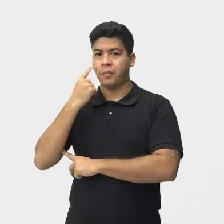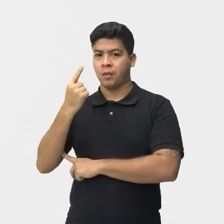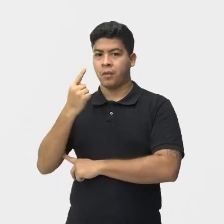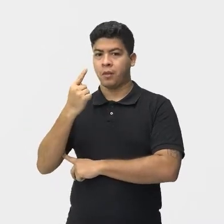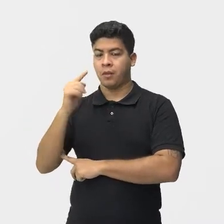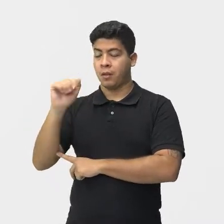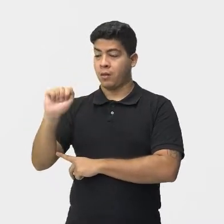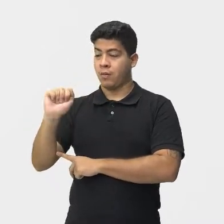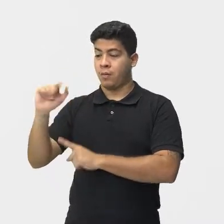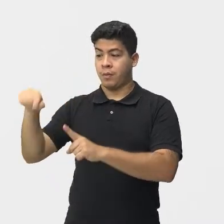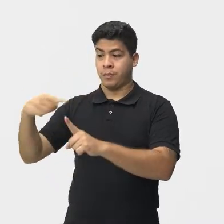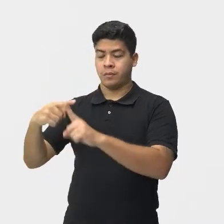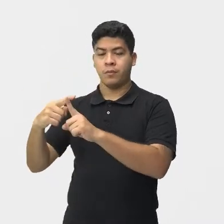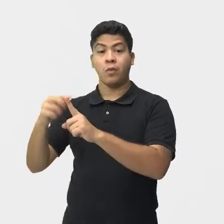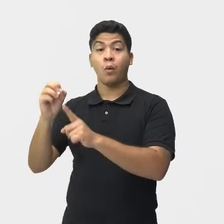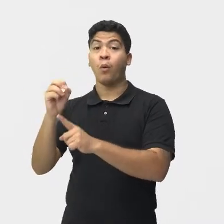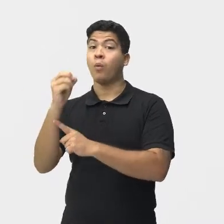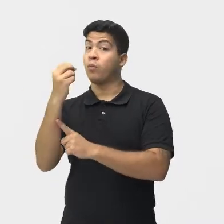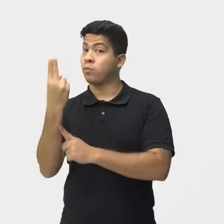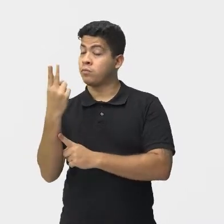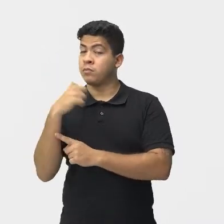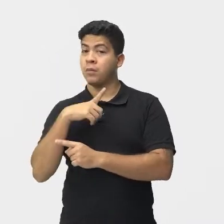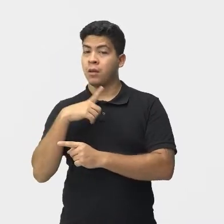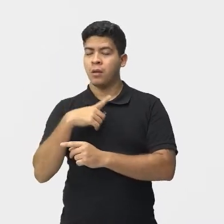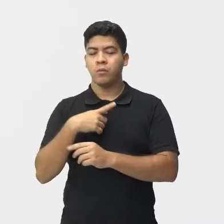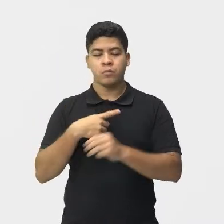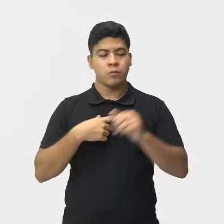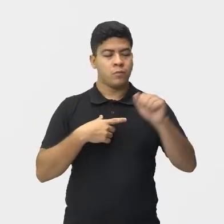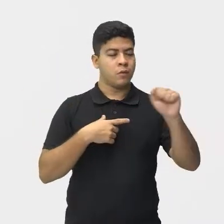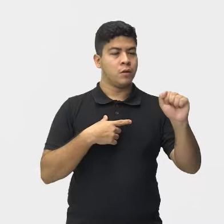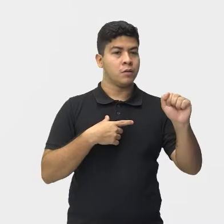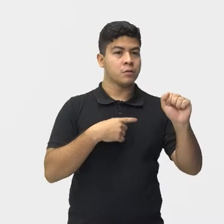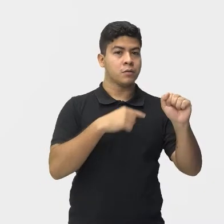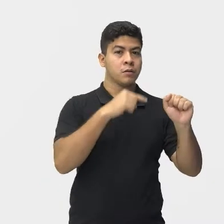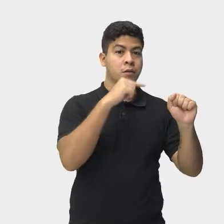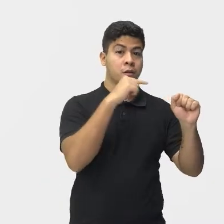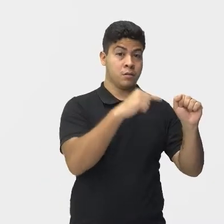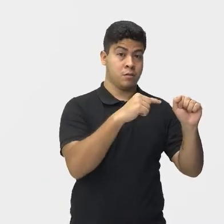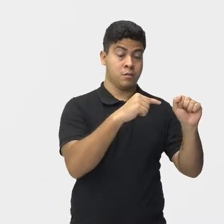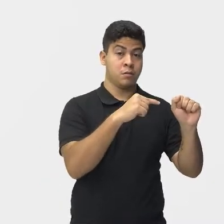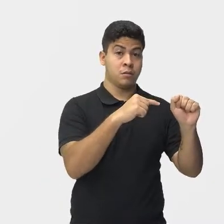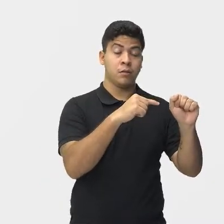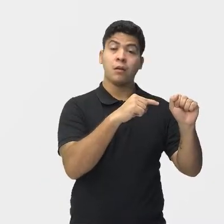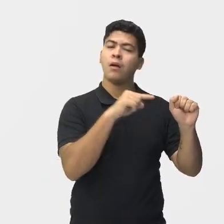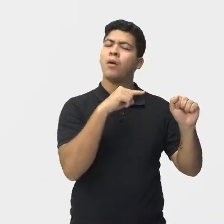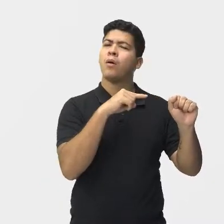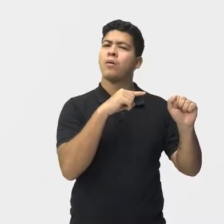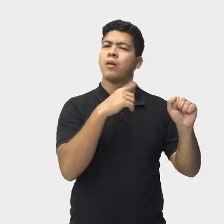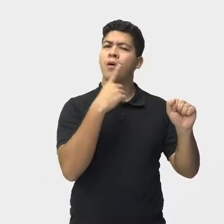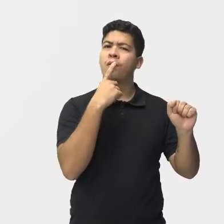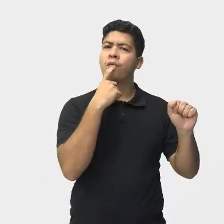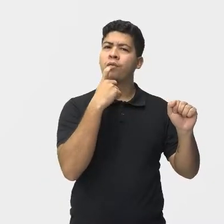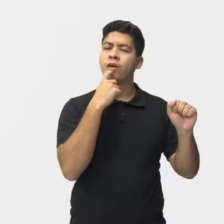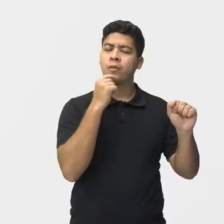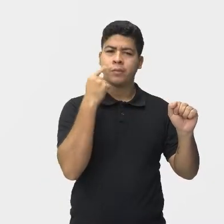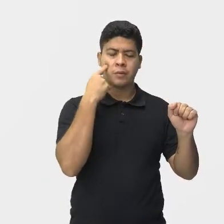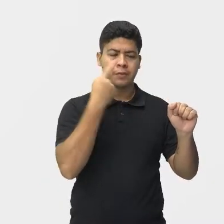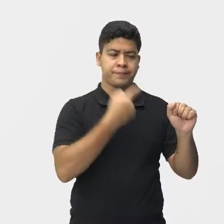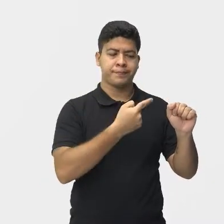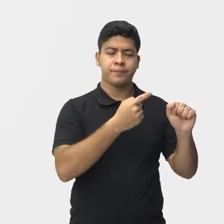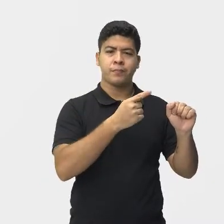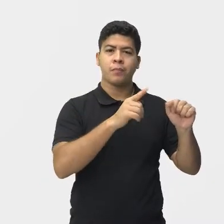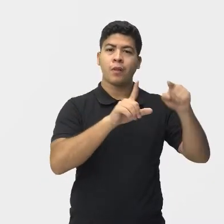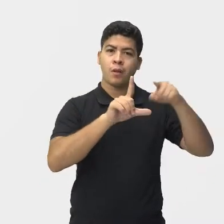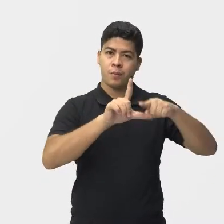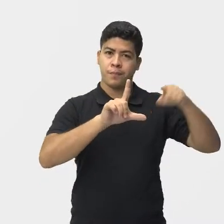A positivo, ou nós temos o A negativo, representado aí pela linha vermelha, né, no gráfico. Se